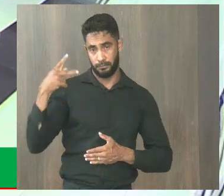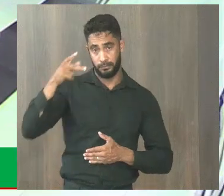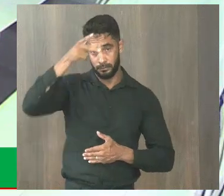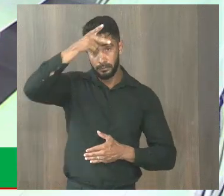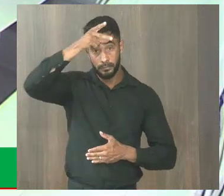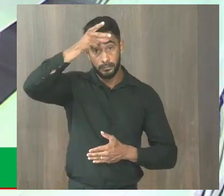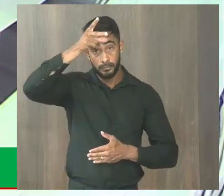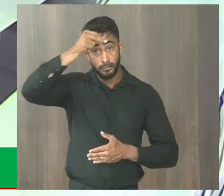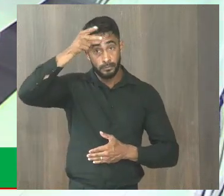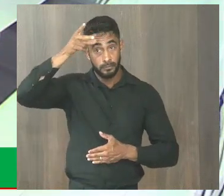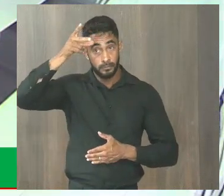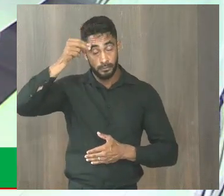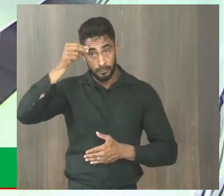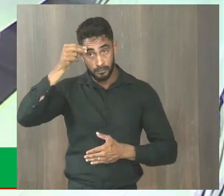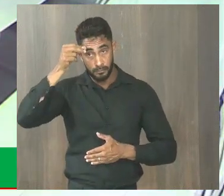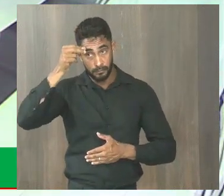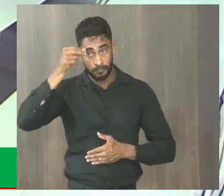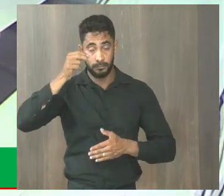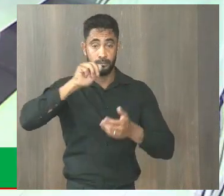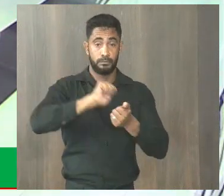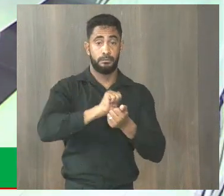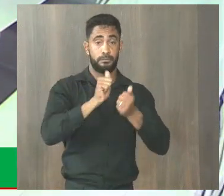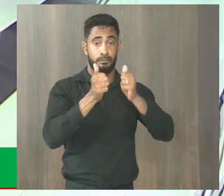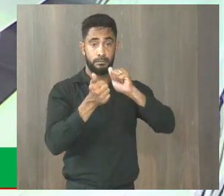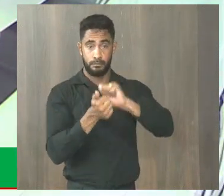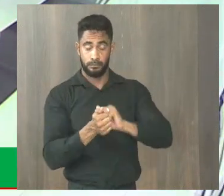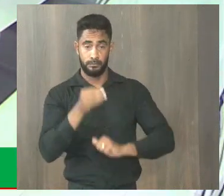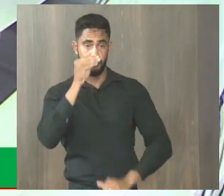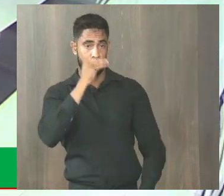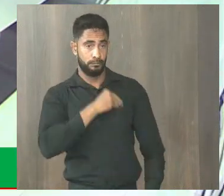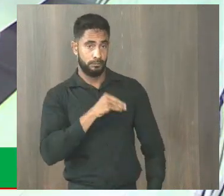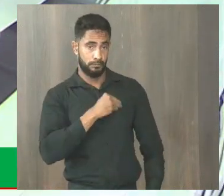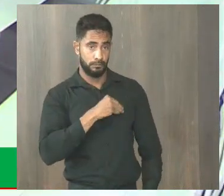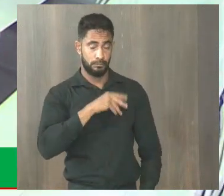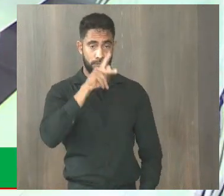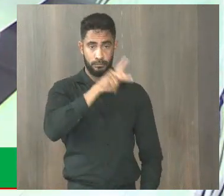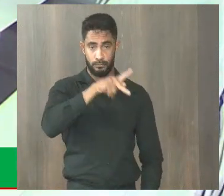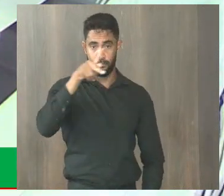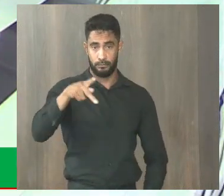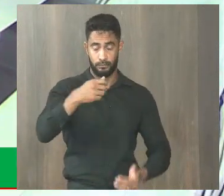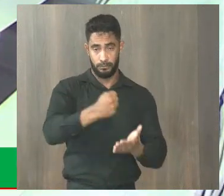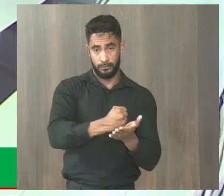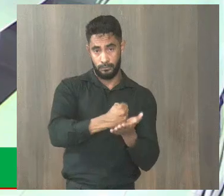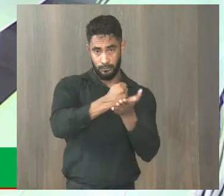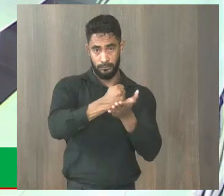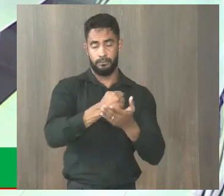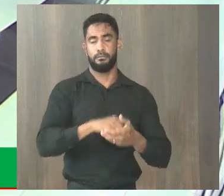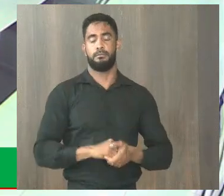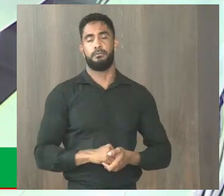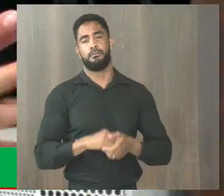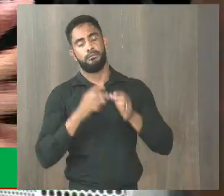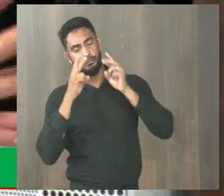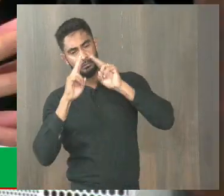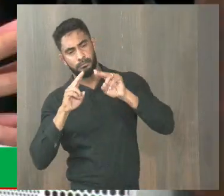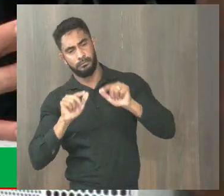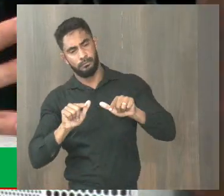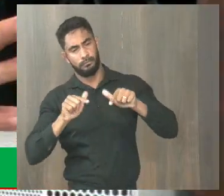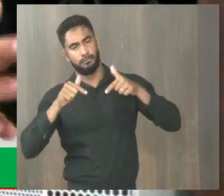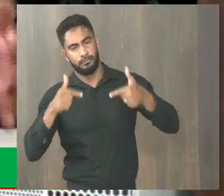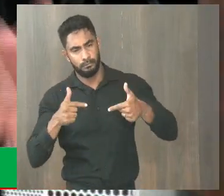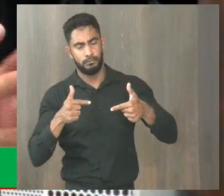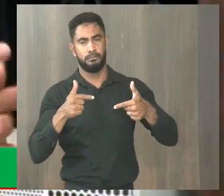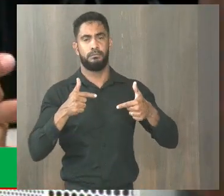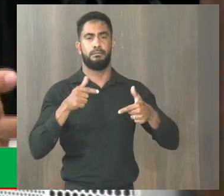presidente, a questão da adequação salarial e a questão dos professores de apoio. Nós estamos vendo a luta desses professores